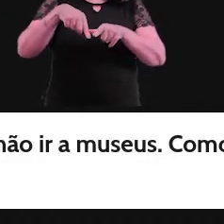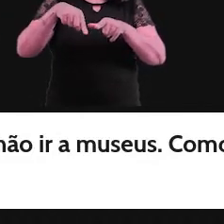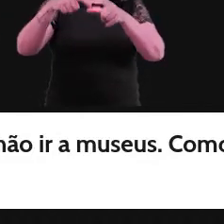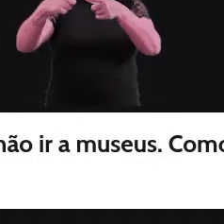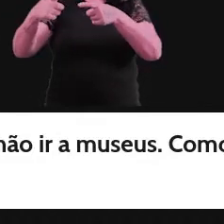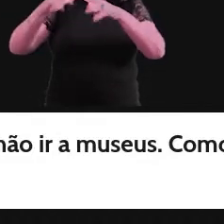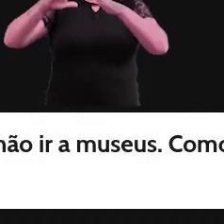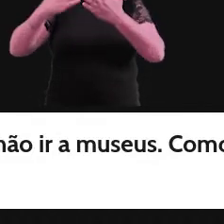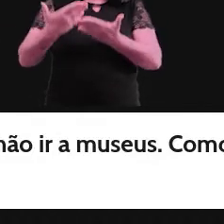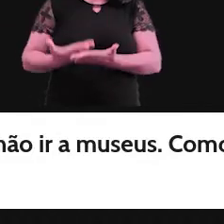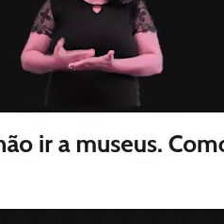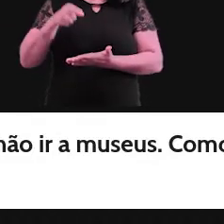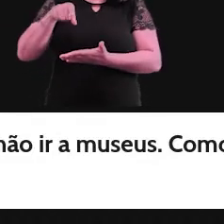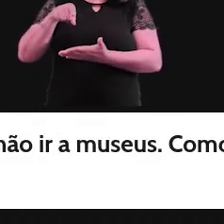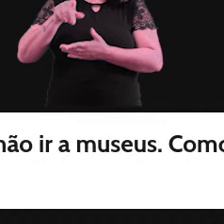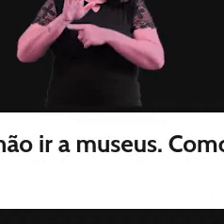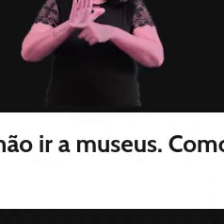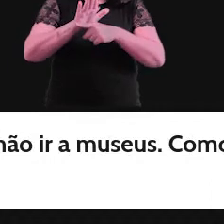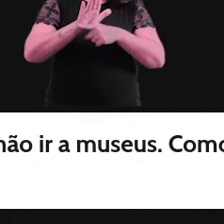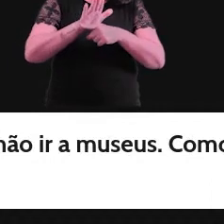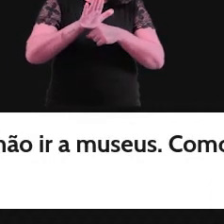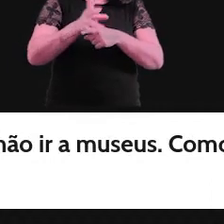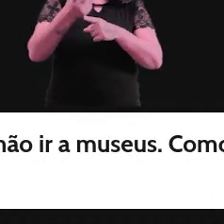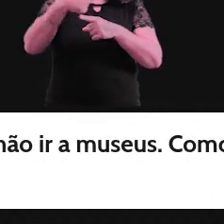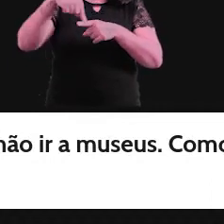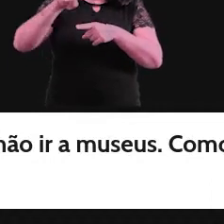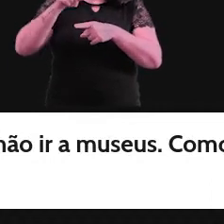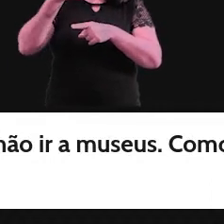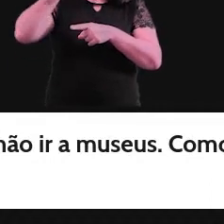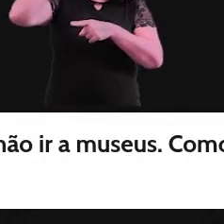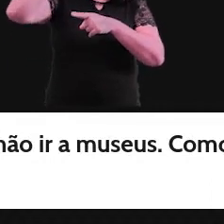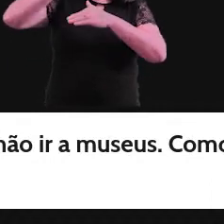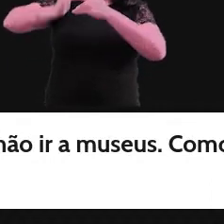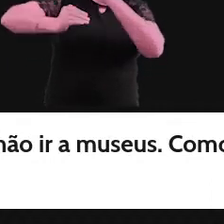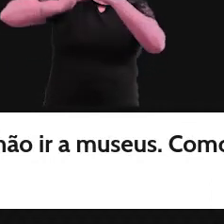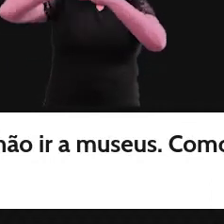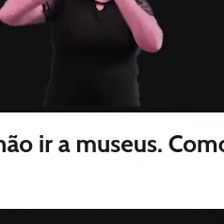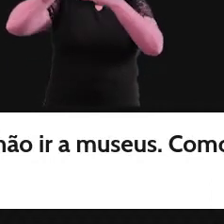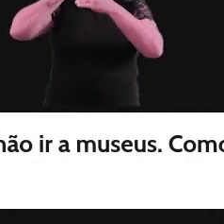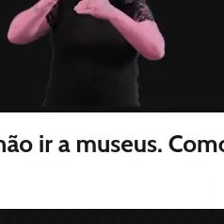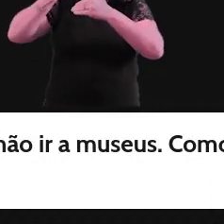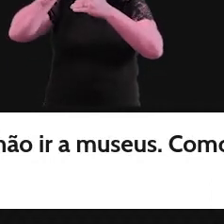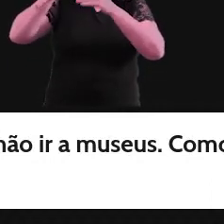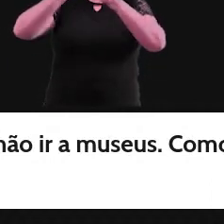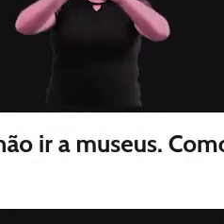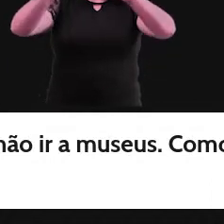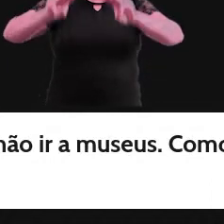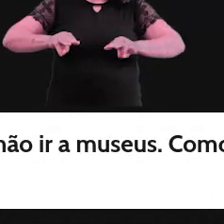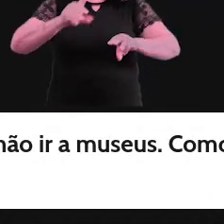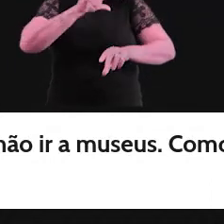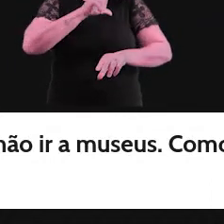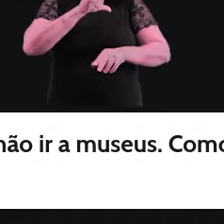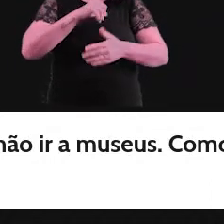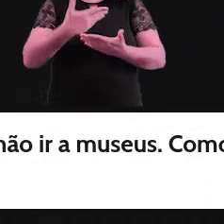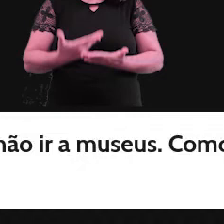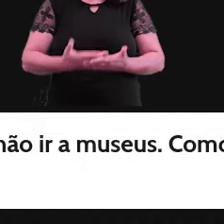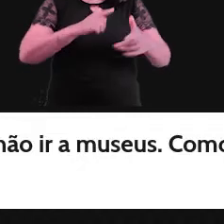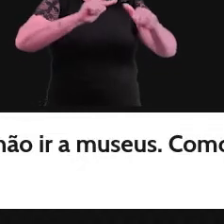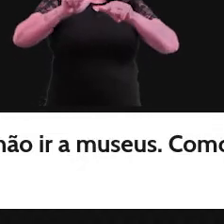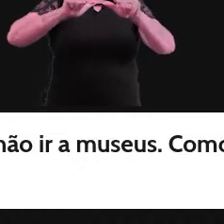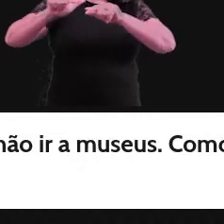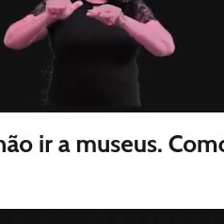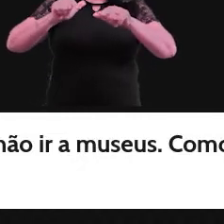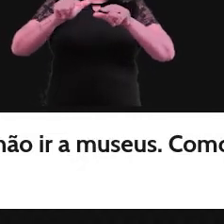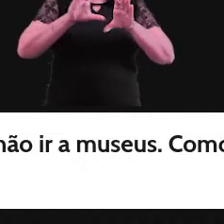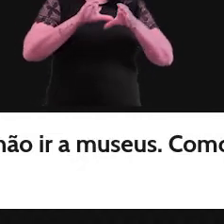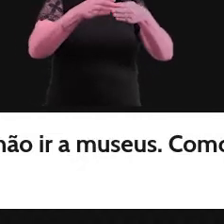instituições escolares, é algo que contribui para essa formação de público, para essa cultura de visitação aos espaços dos museus.